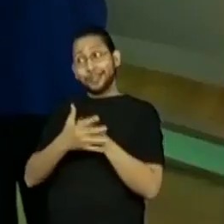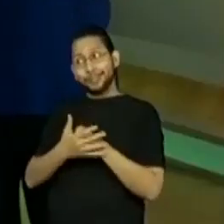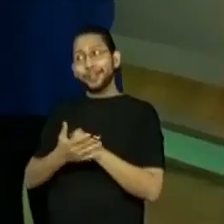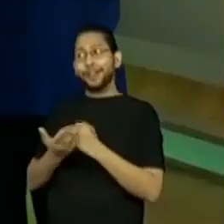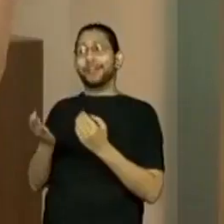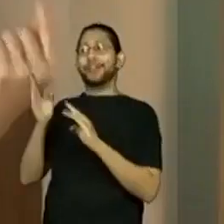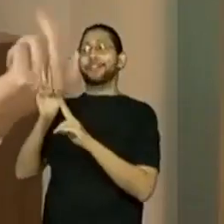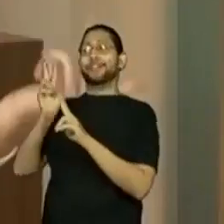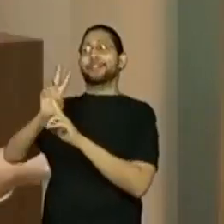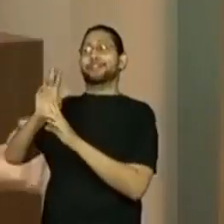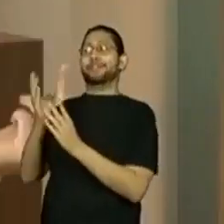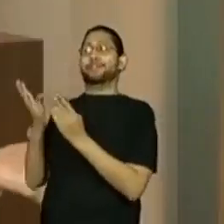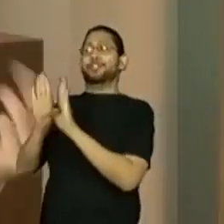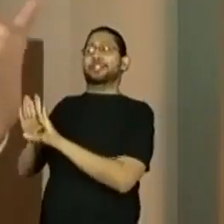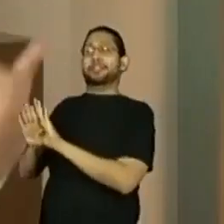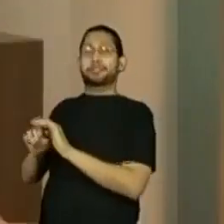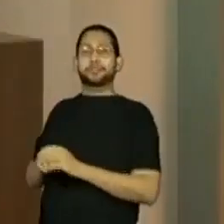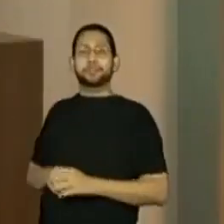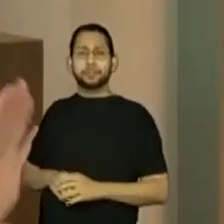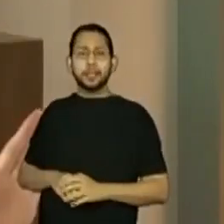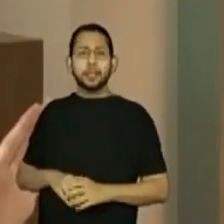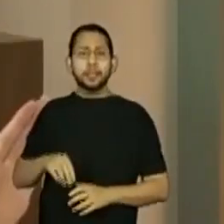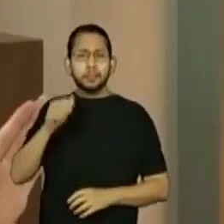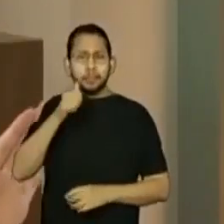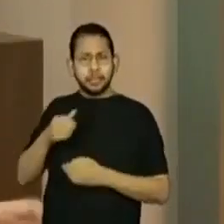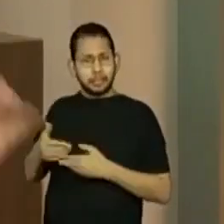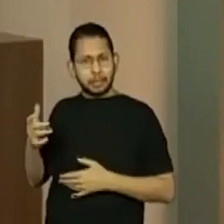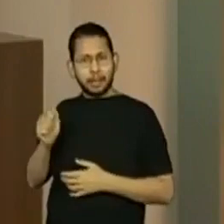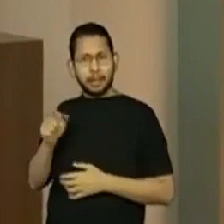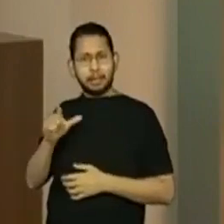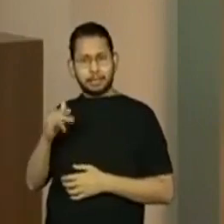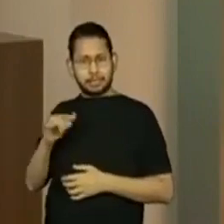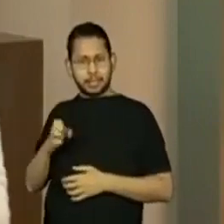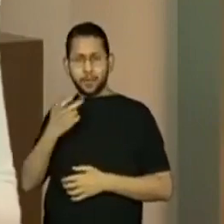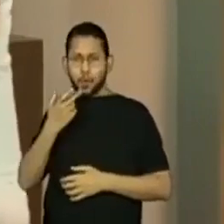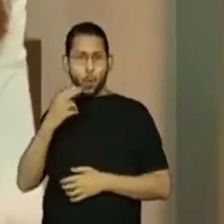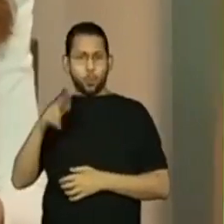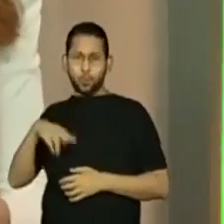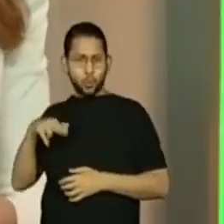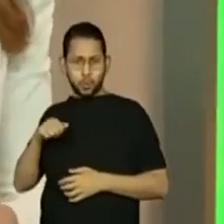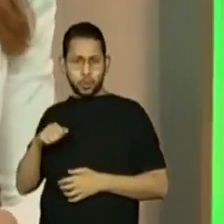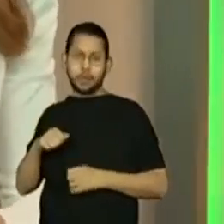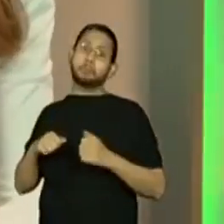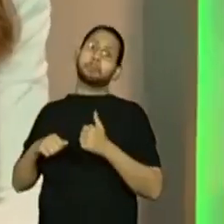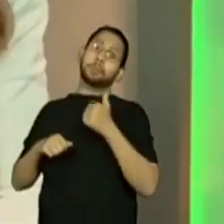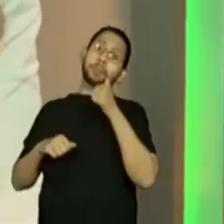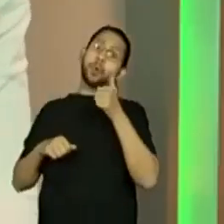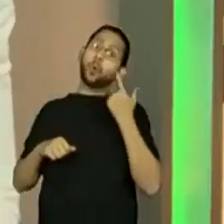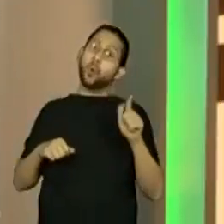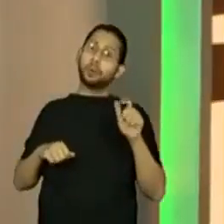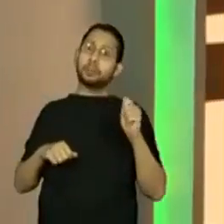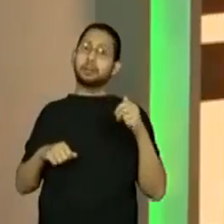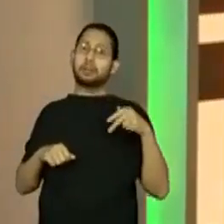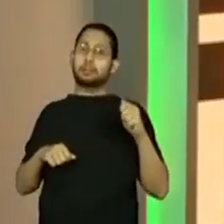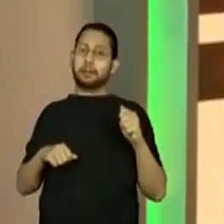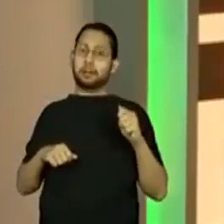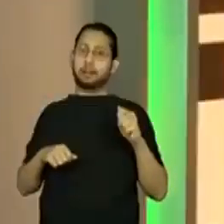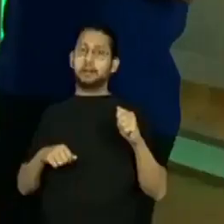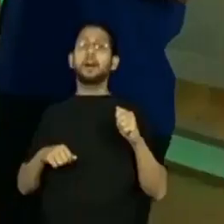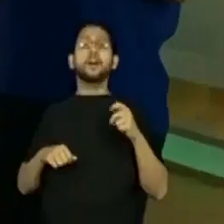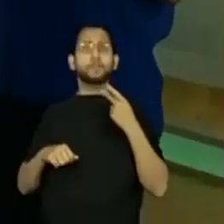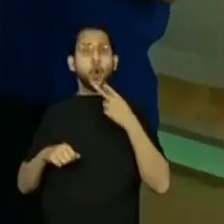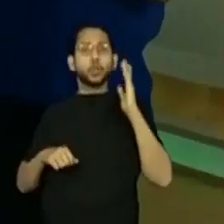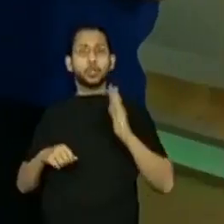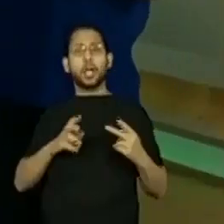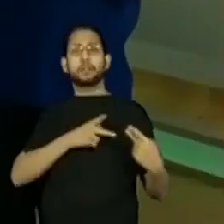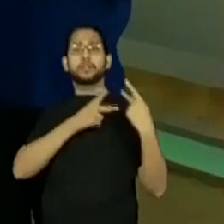Exatamente. Olha, a Alice e a Ana Carolina, assim como eu, nunca foram. Mas a Ana Helena já foi. Ela já esteve lá. Que legal, Ana